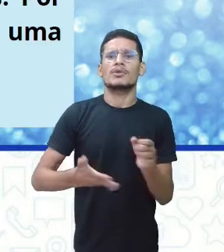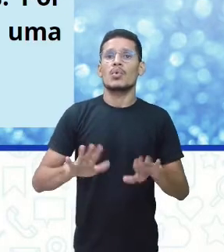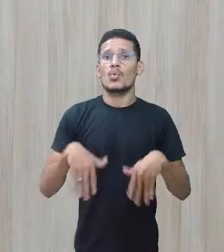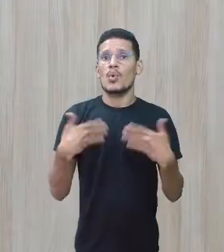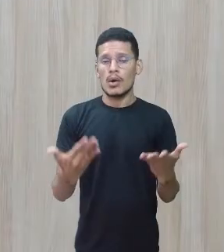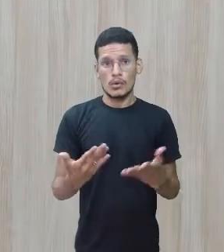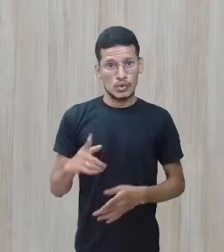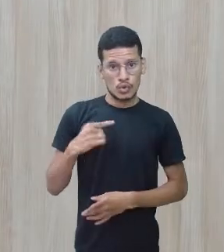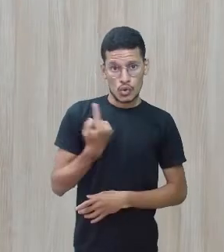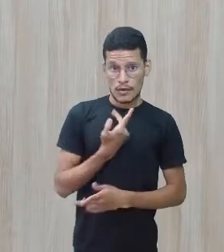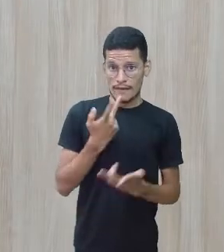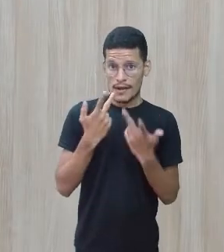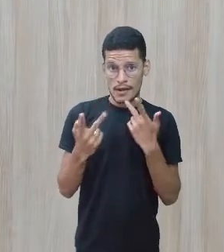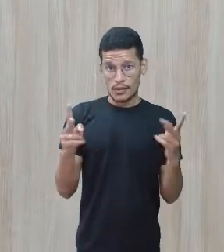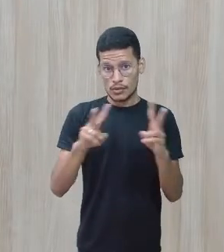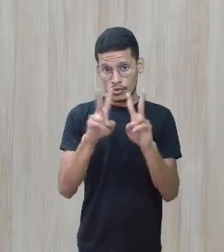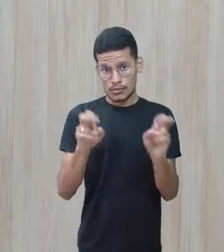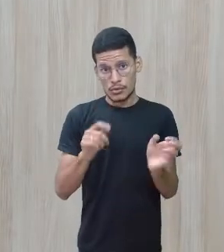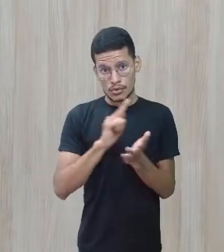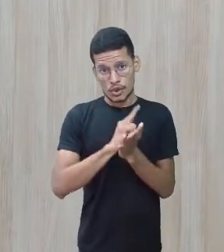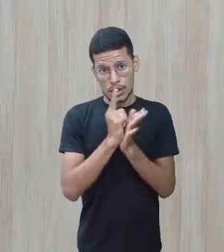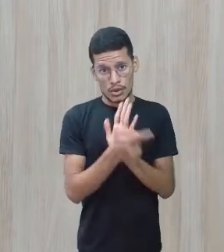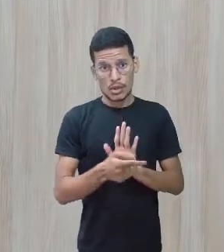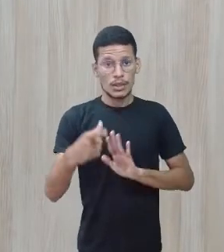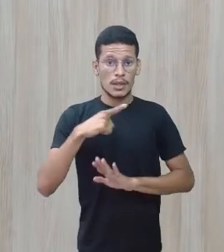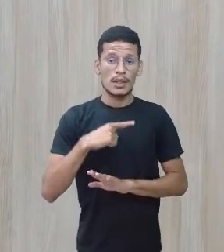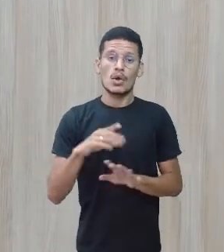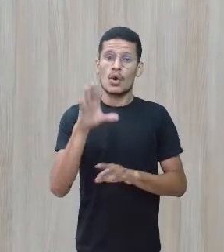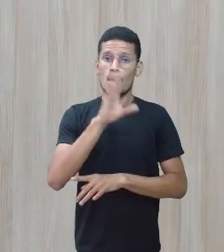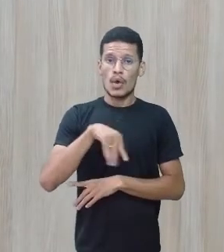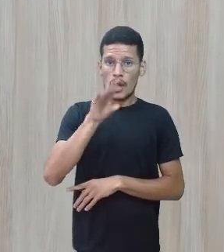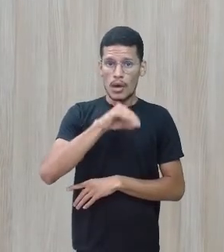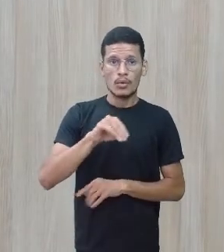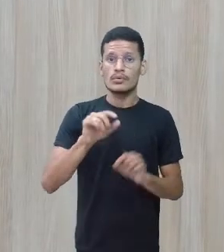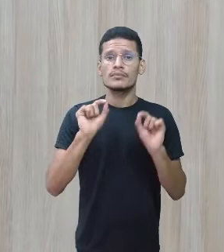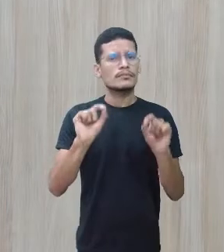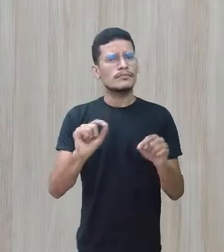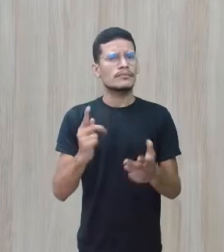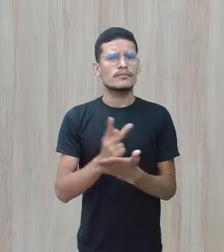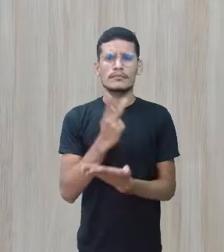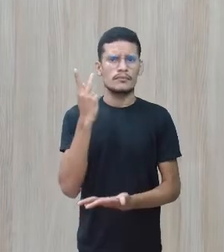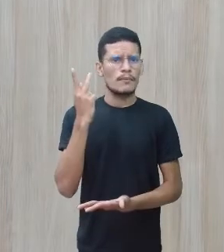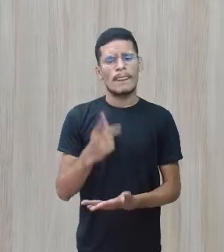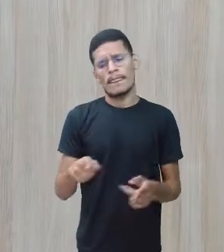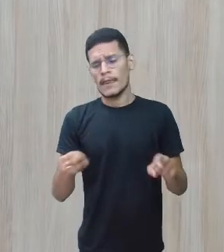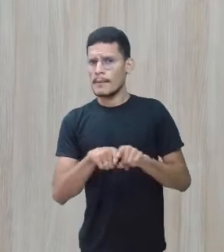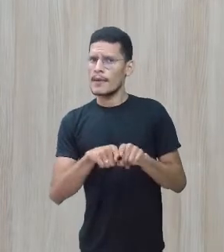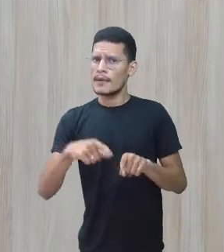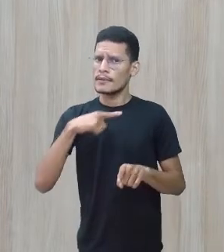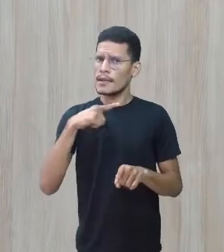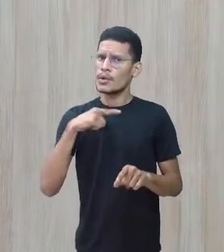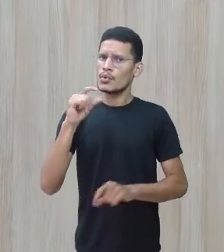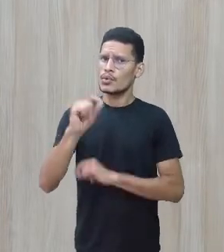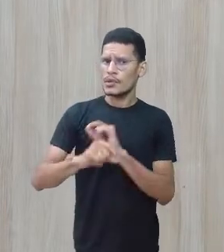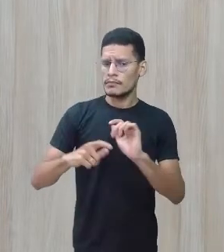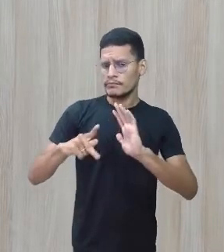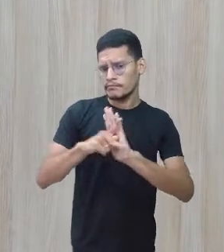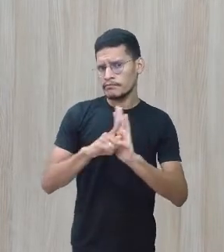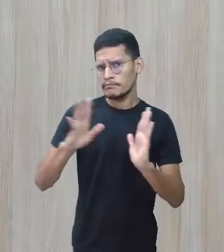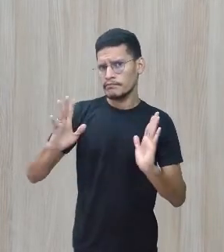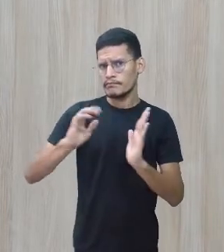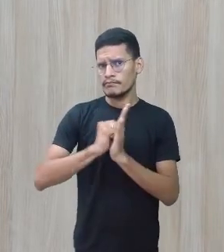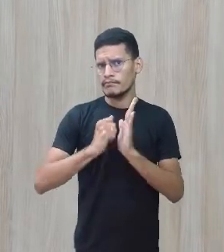Quando a gente fala de um gênero que se constituiu principalmente oralmente, e que houve, claro, um